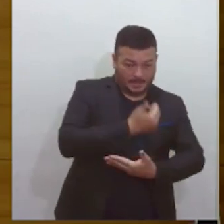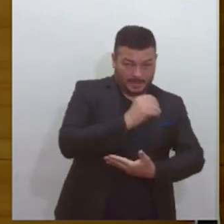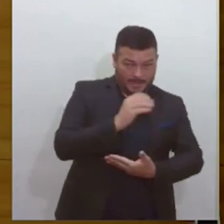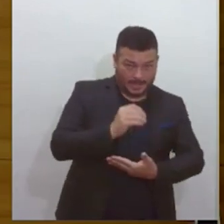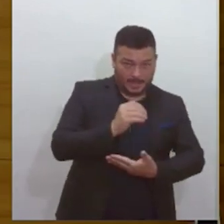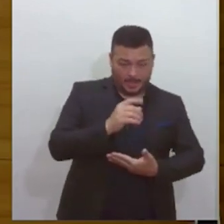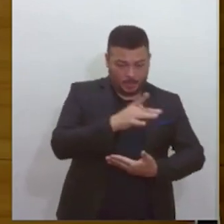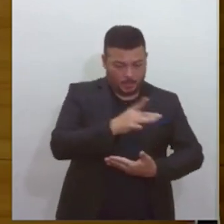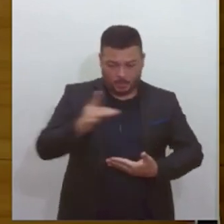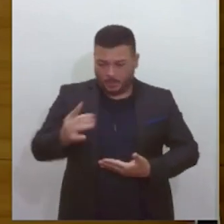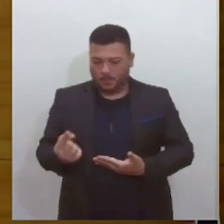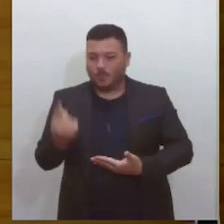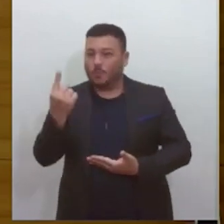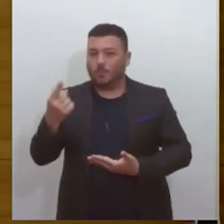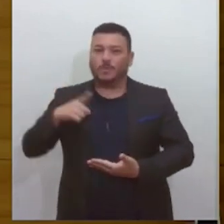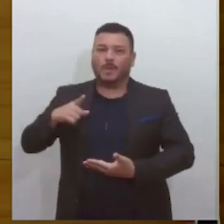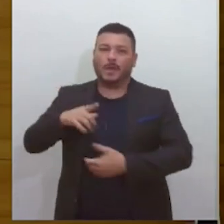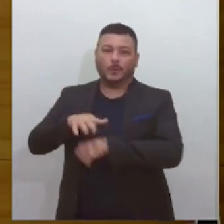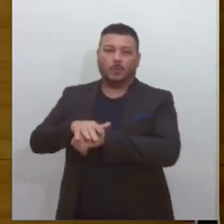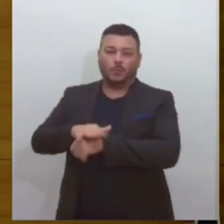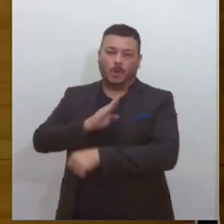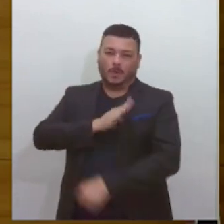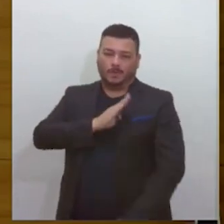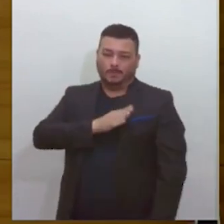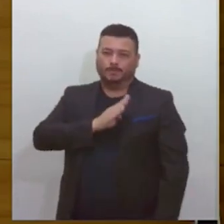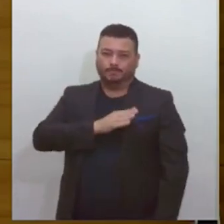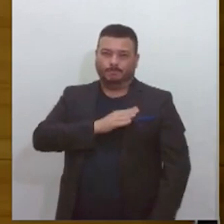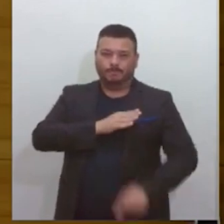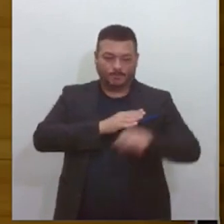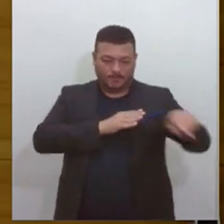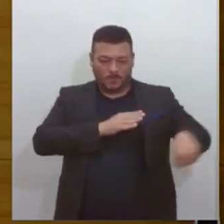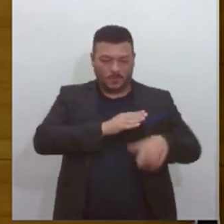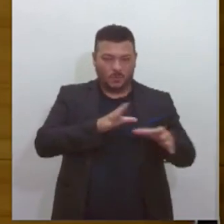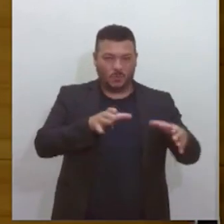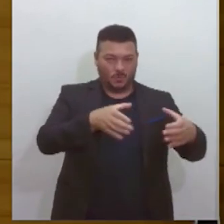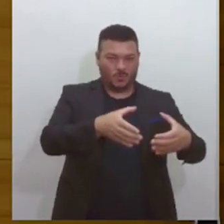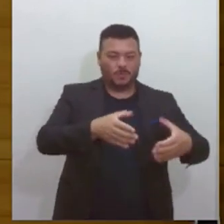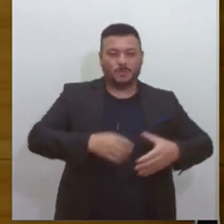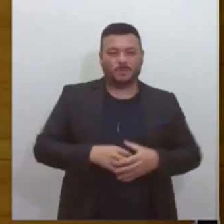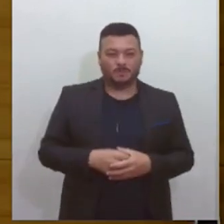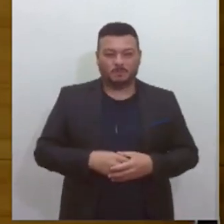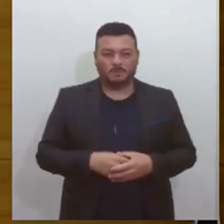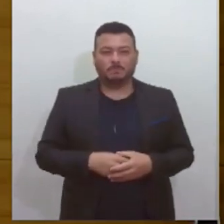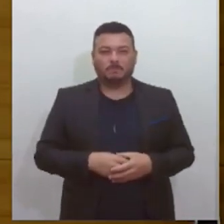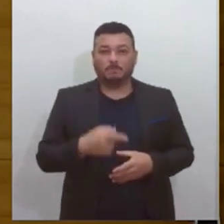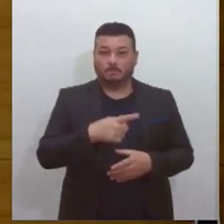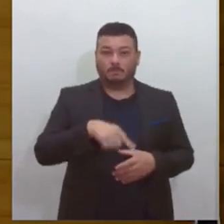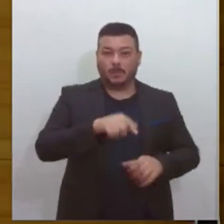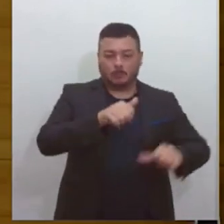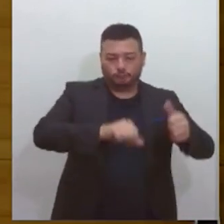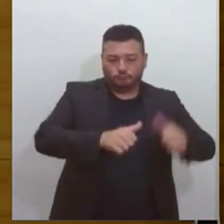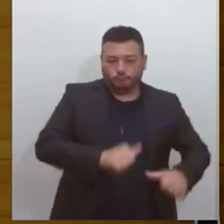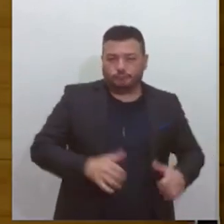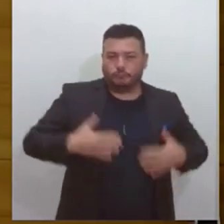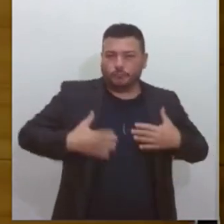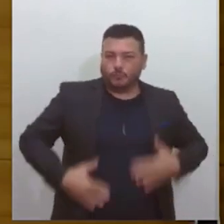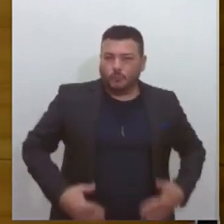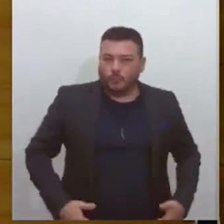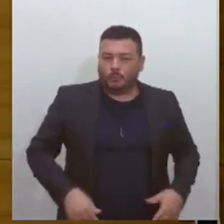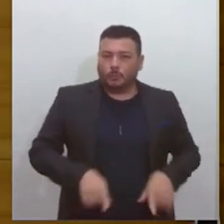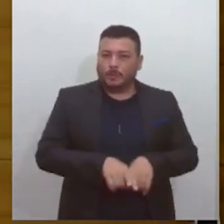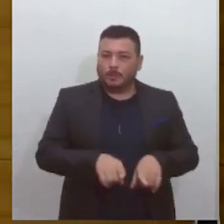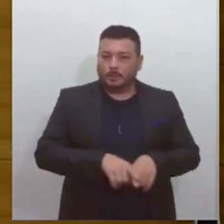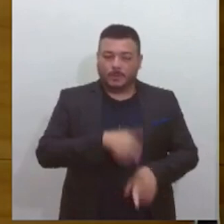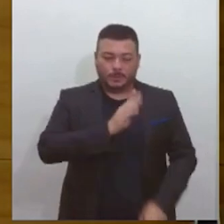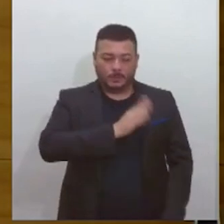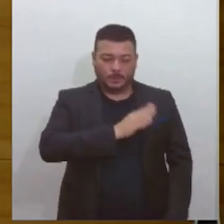um bebê nasce com algum tipo de problema cardíaco, quer na estrutura, na anatomia, como também na função do coração.